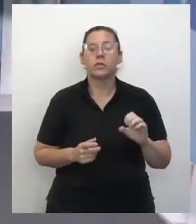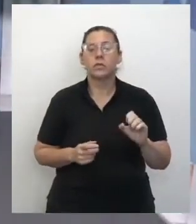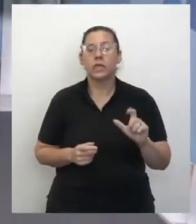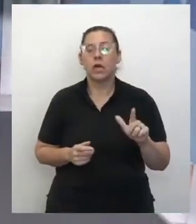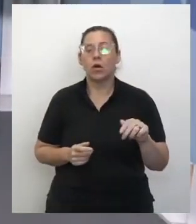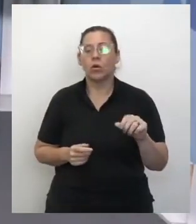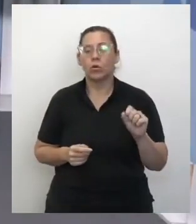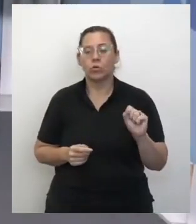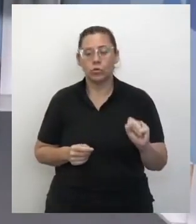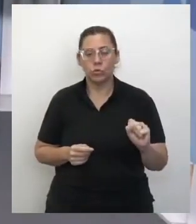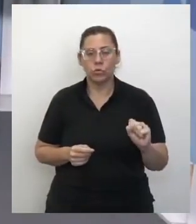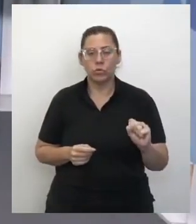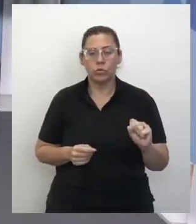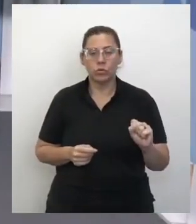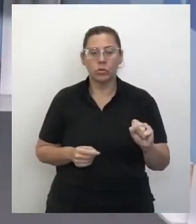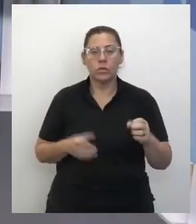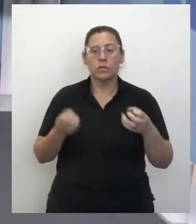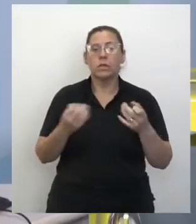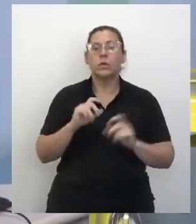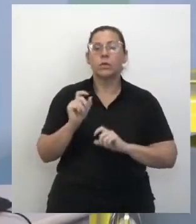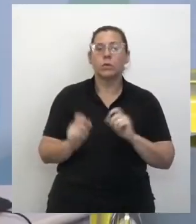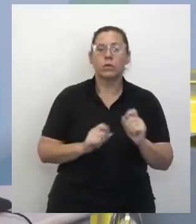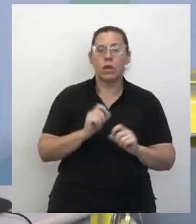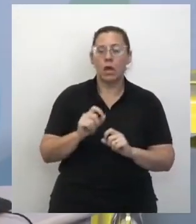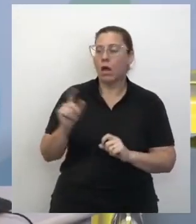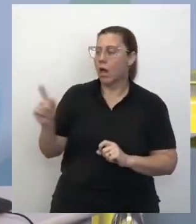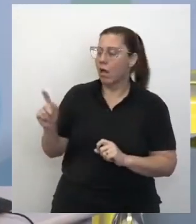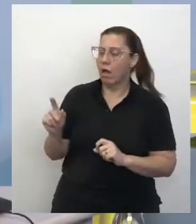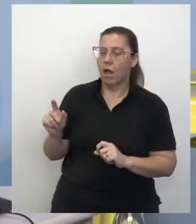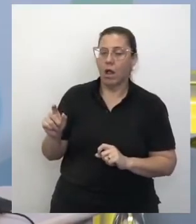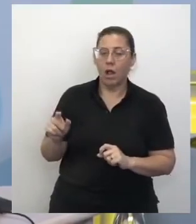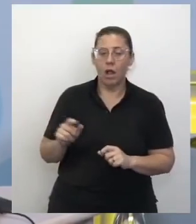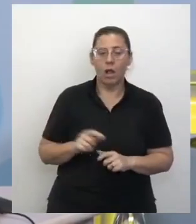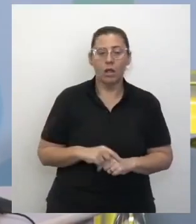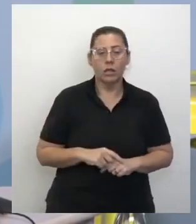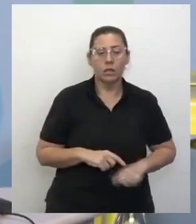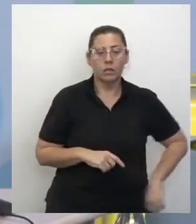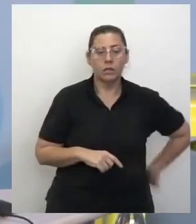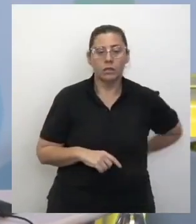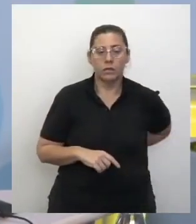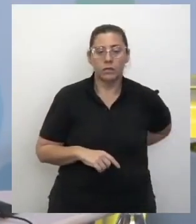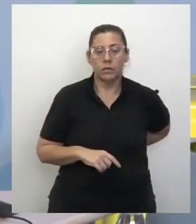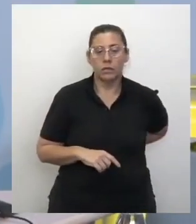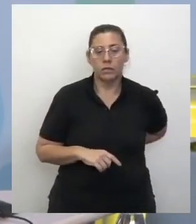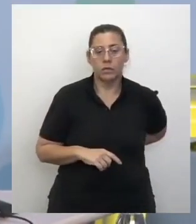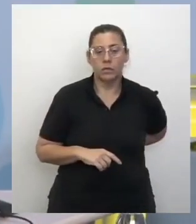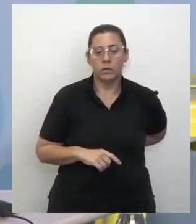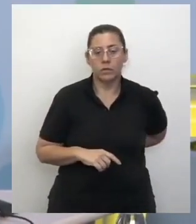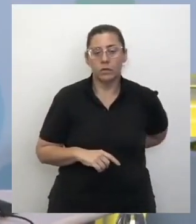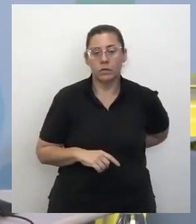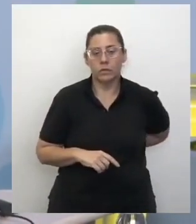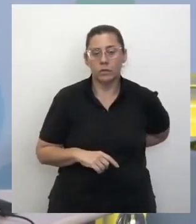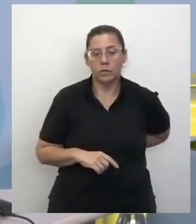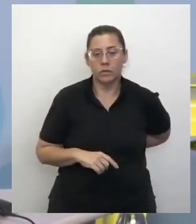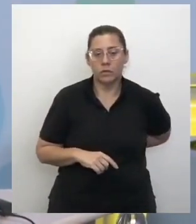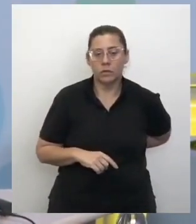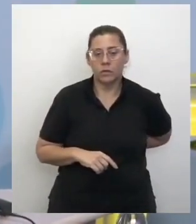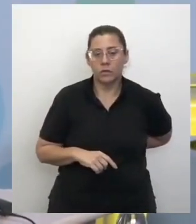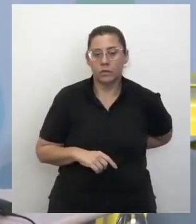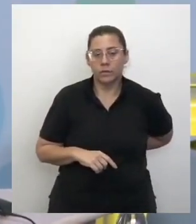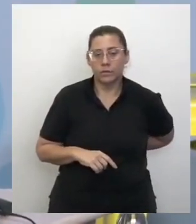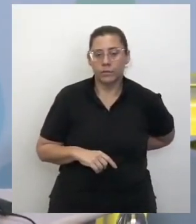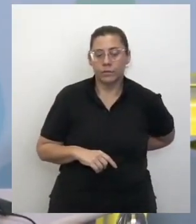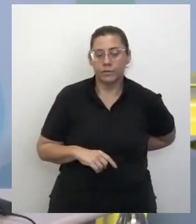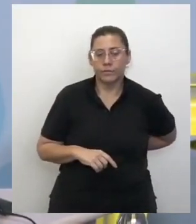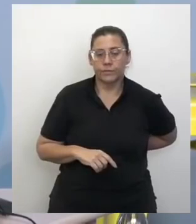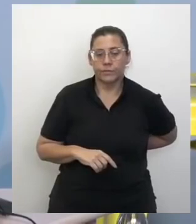viu, Celso? Tá? Ele está dizendo que essa linha é a nomenclatura em algarismo romano. Eu, particularmente, desconhecia. Tá? Eu também não A